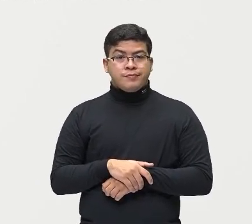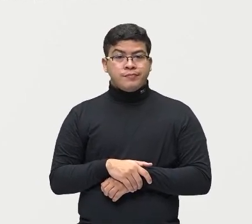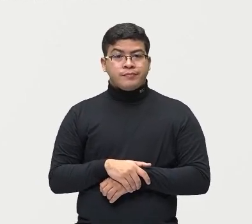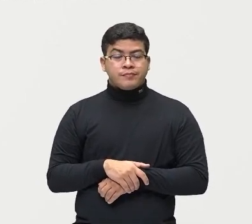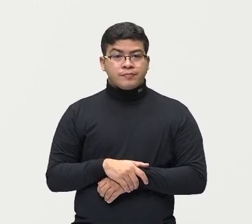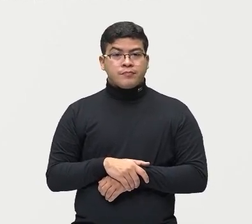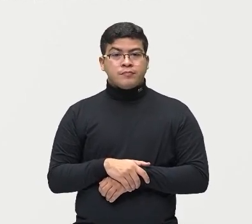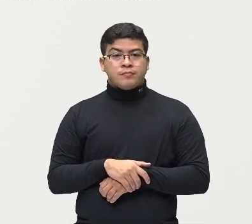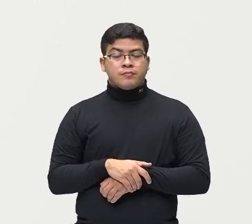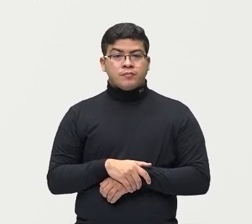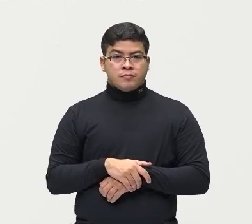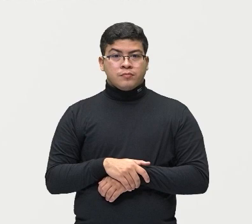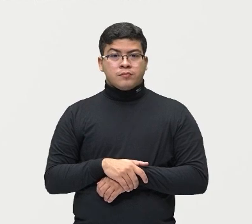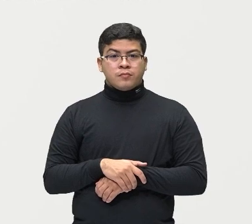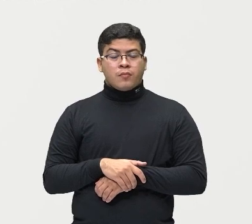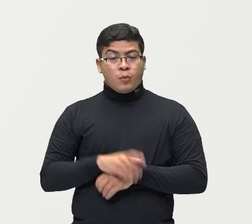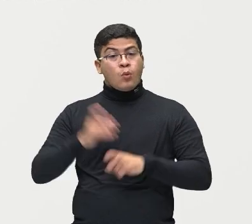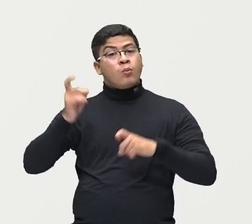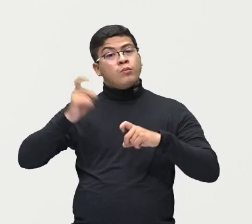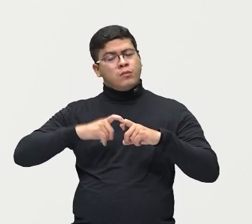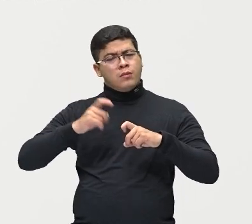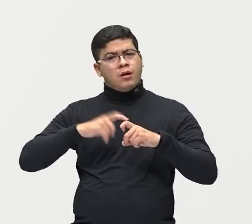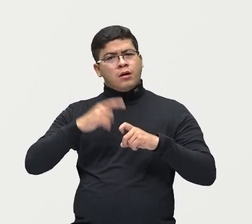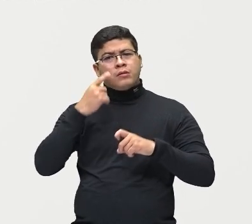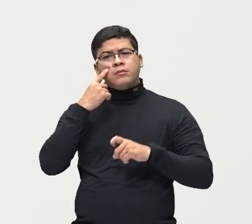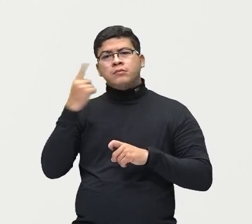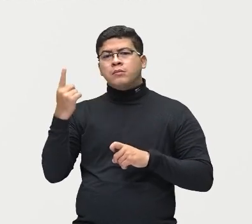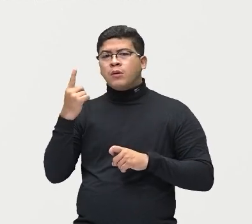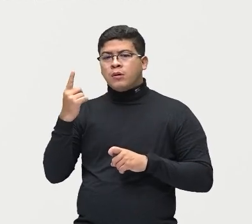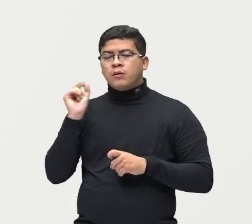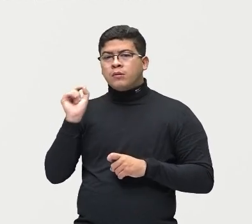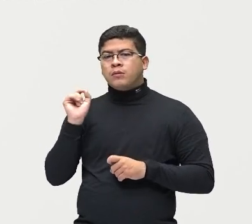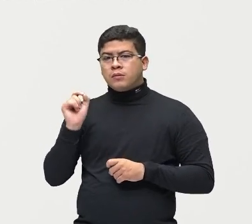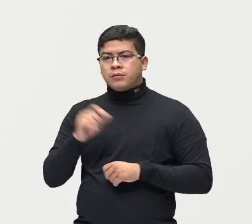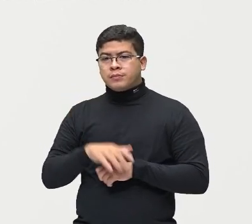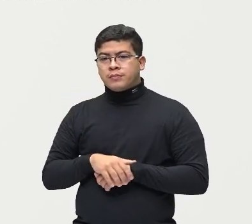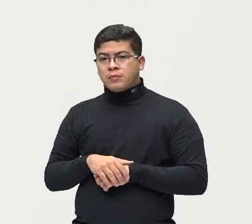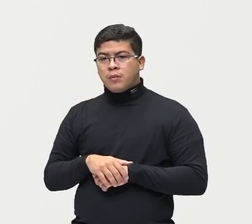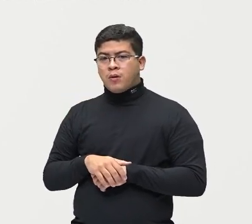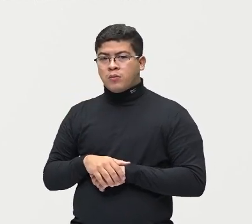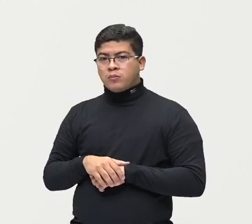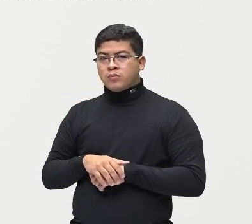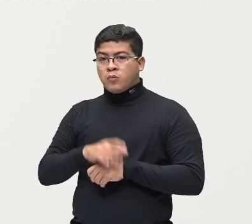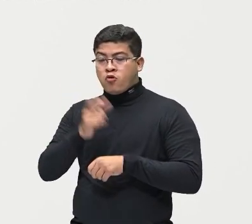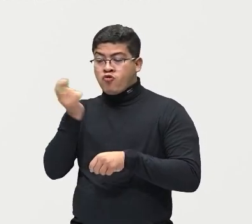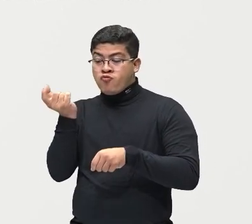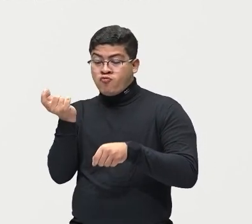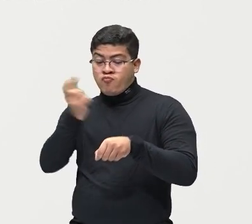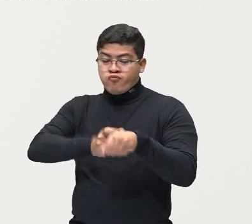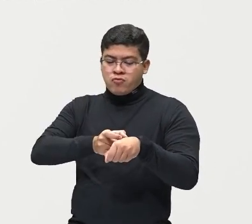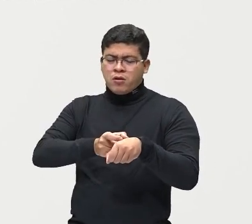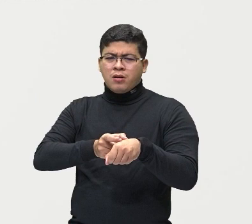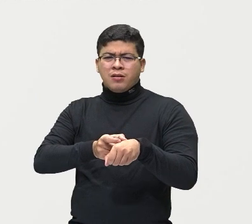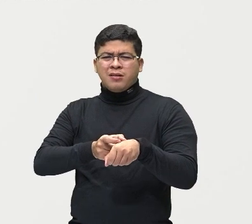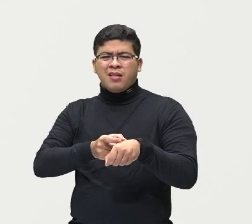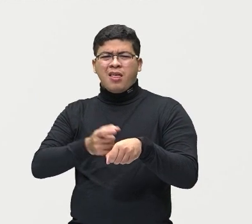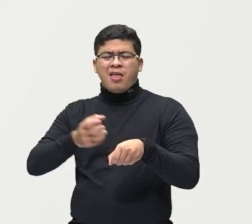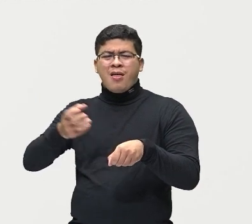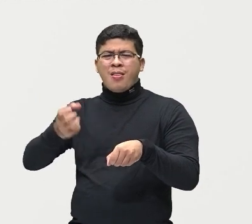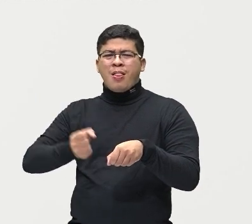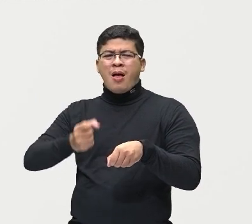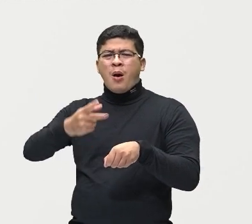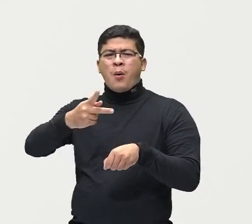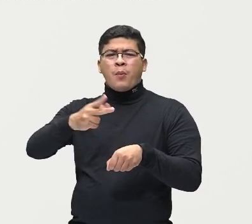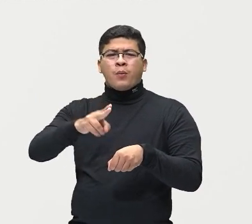observar que o médico, ele inoculou na criança pus extraído das